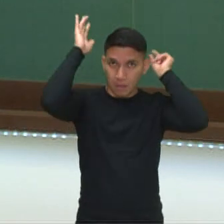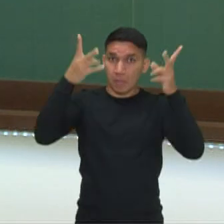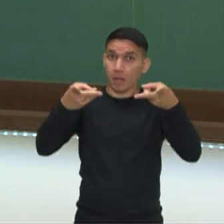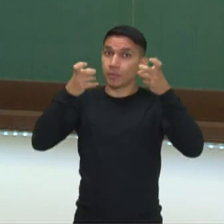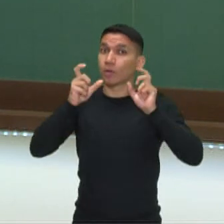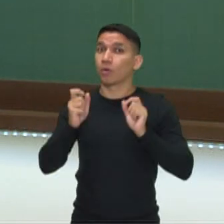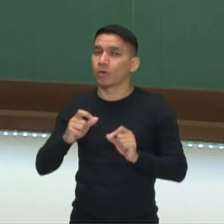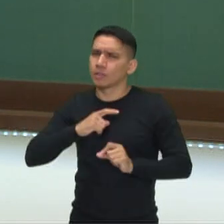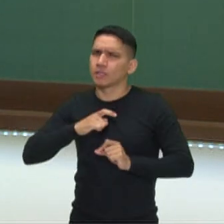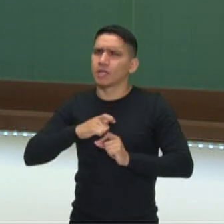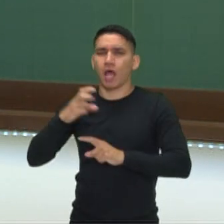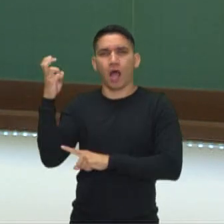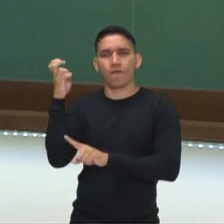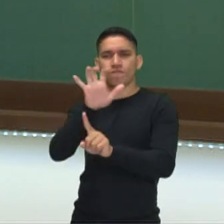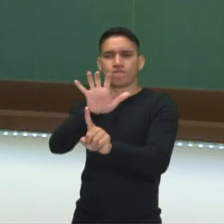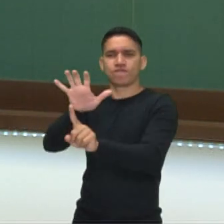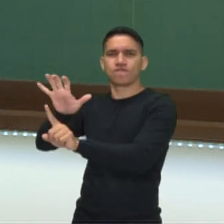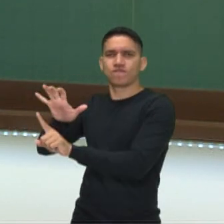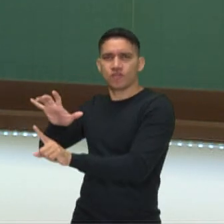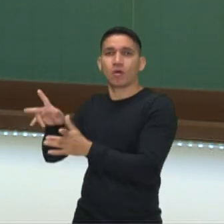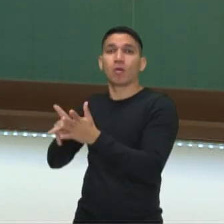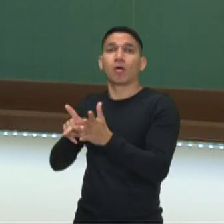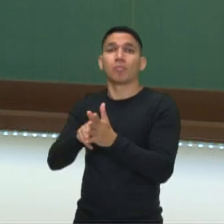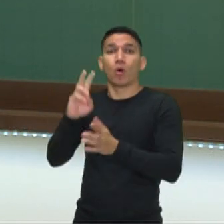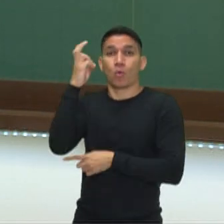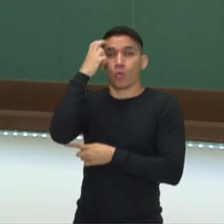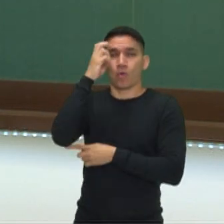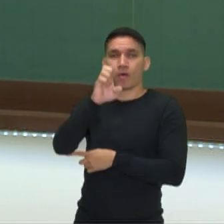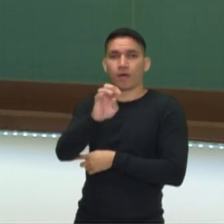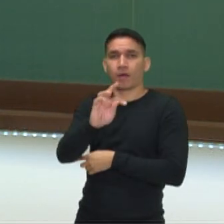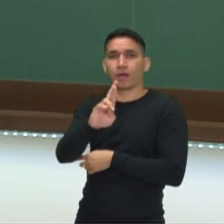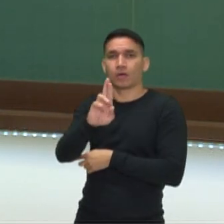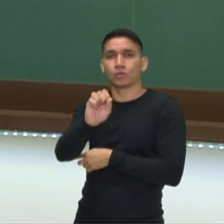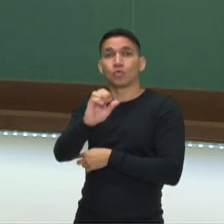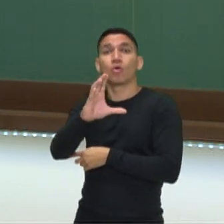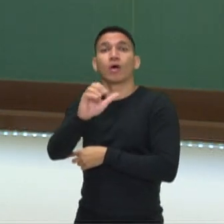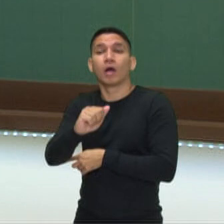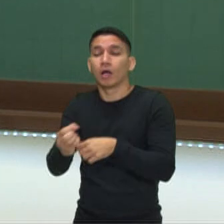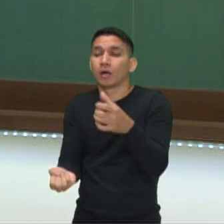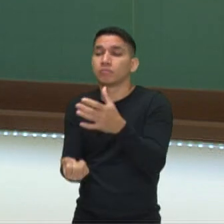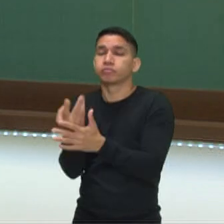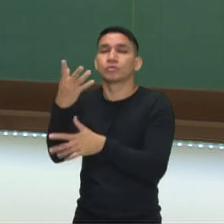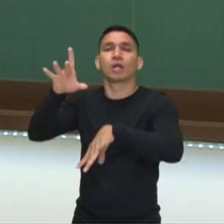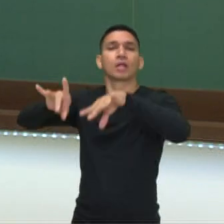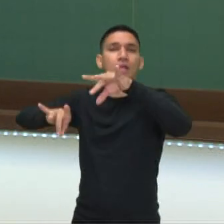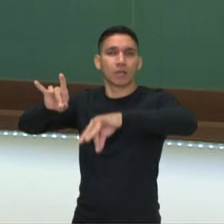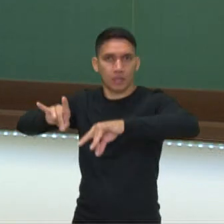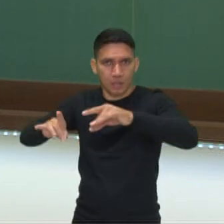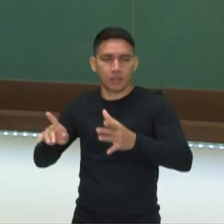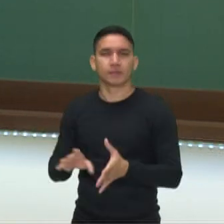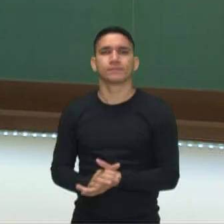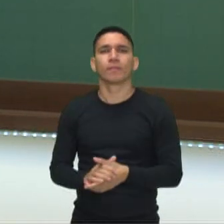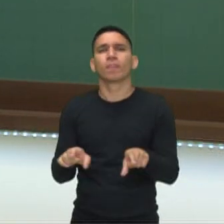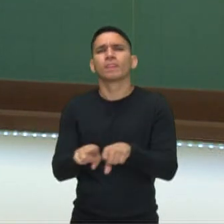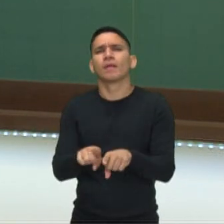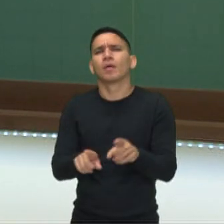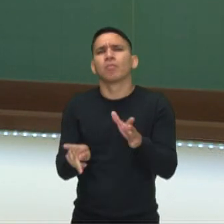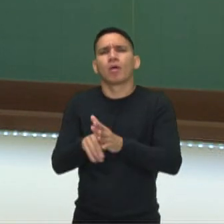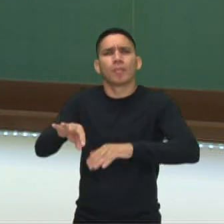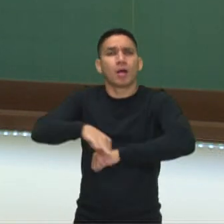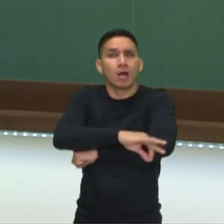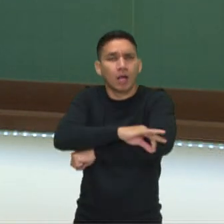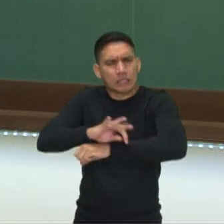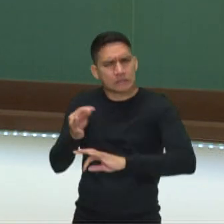grande influência exatamente dessa cultura etrusca, que trouxe para ele exatamente a construção desse teatro. A gente viu que ele criou toda uma arquitetura,